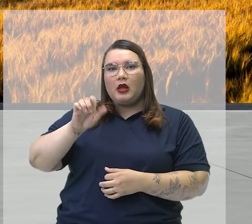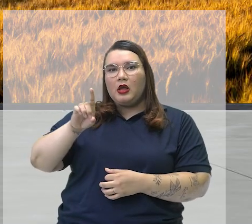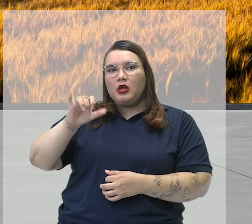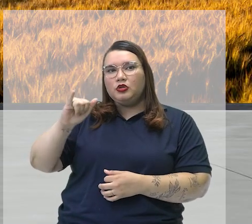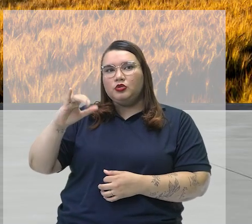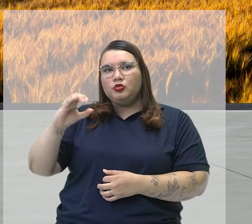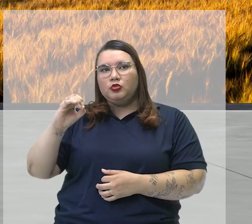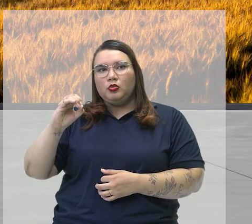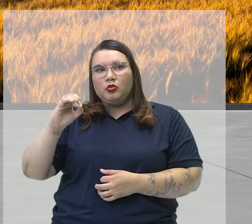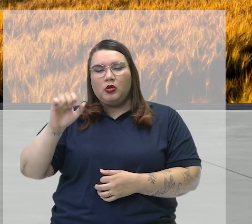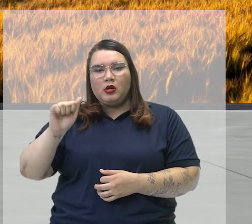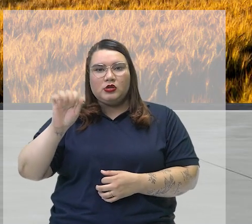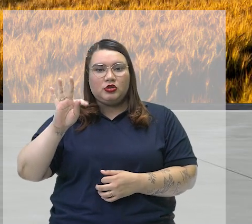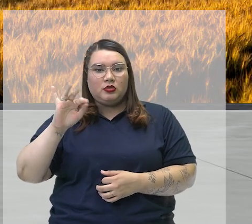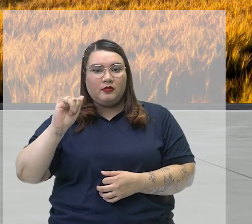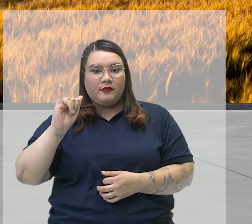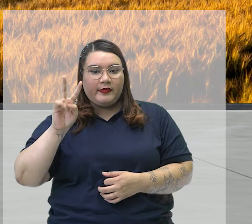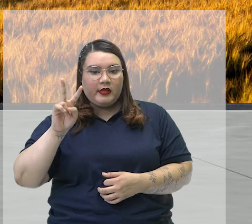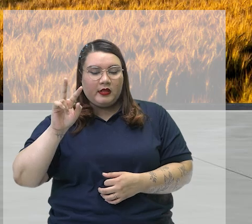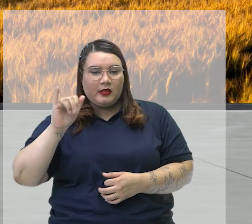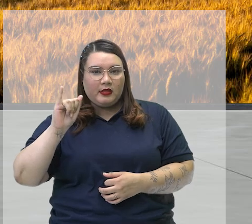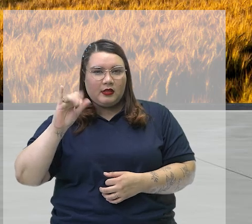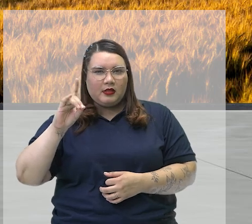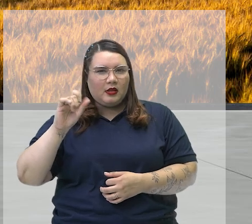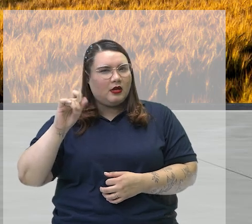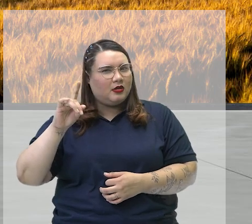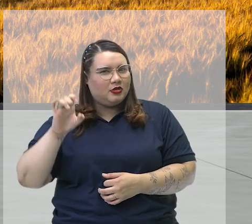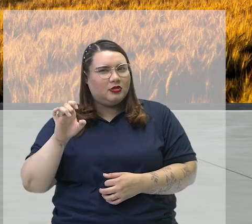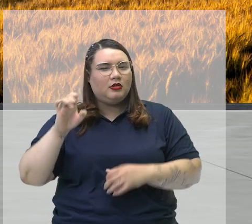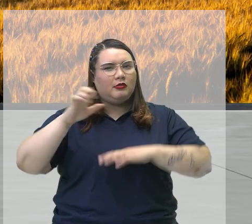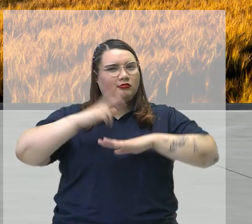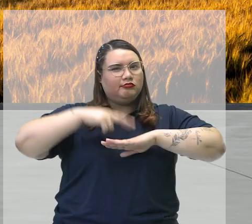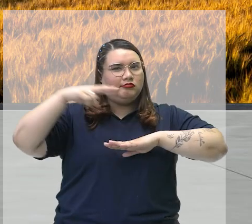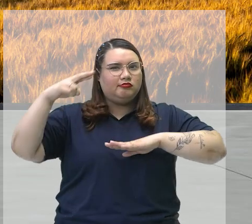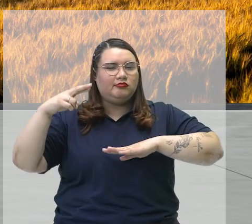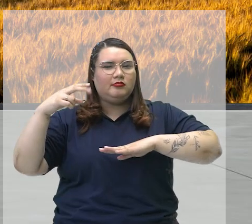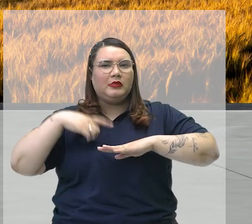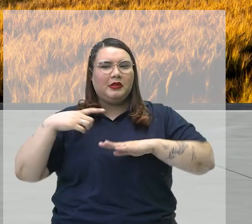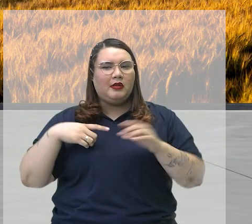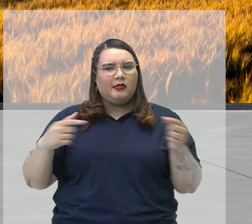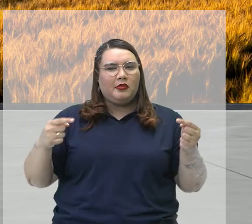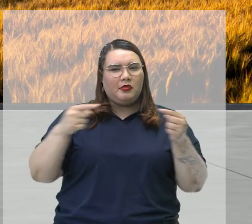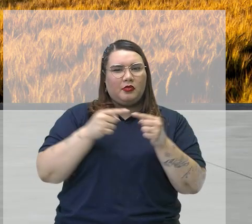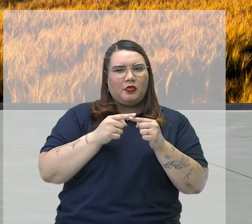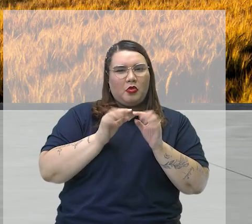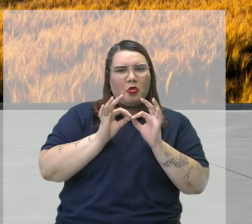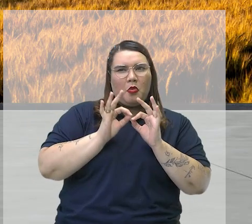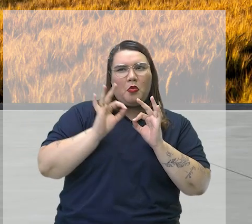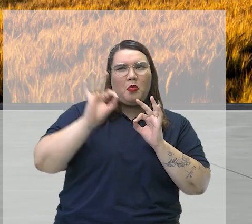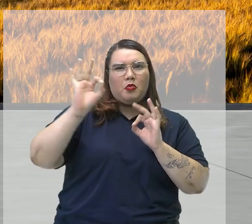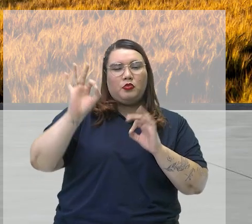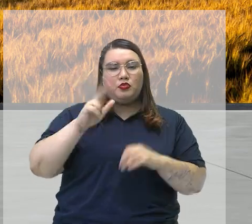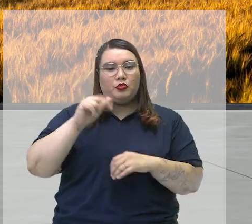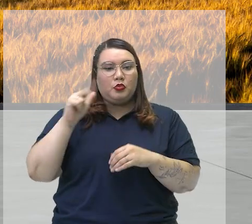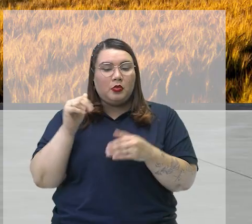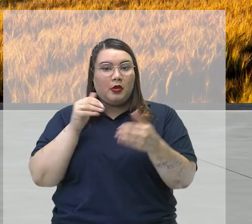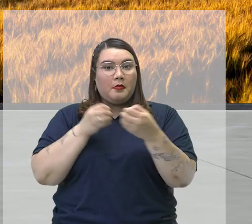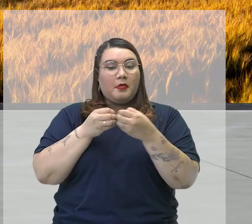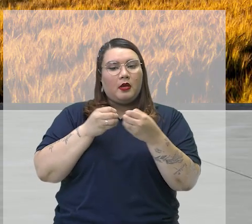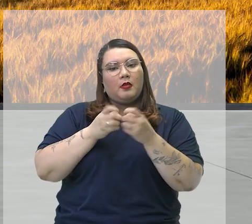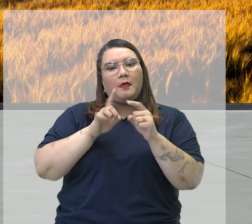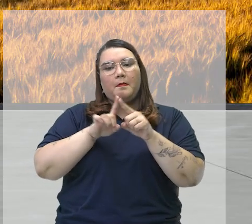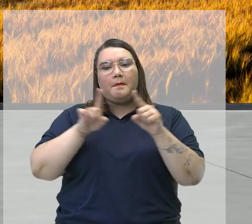pensamos sempre que a radioatividade tem a ver sempre com algo muito longe, nunca perto de